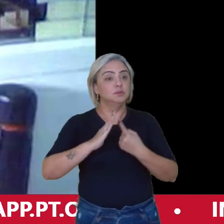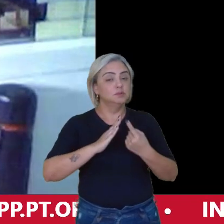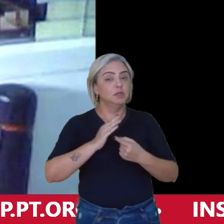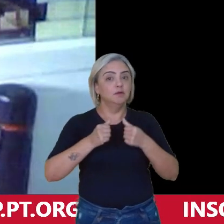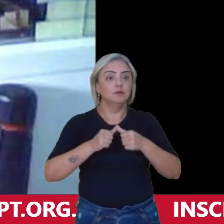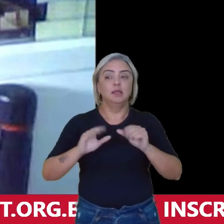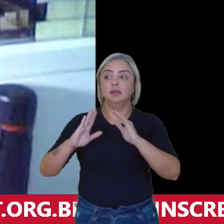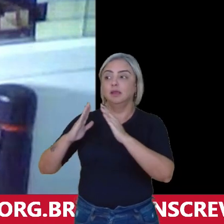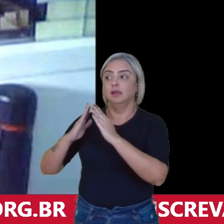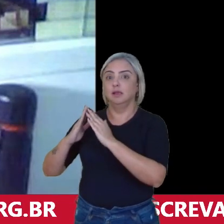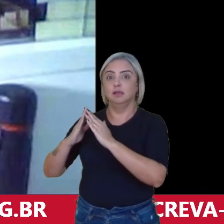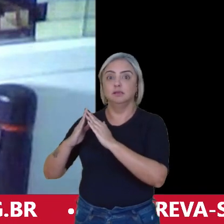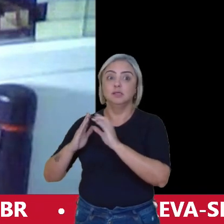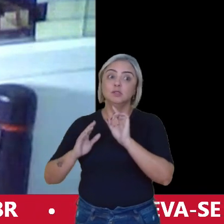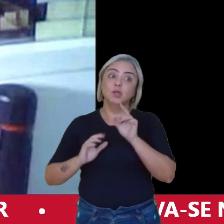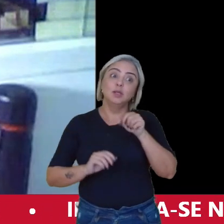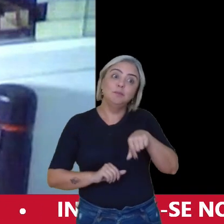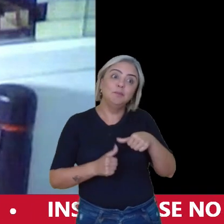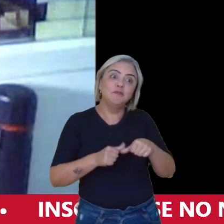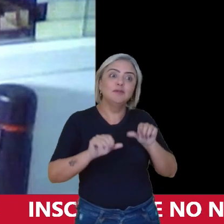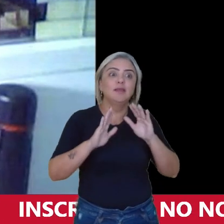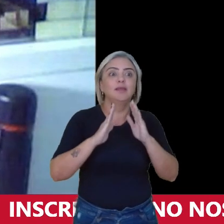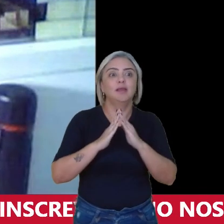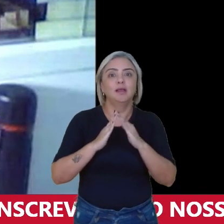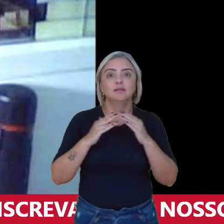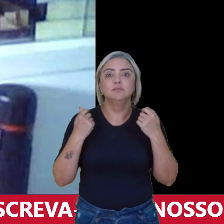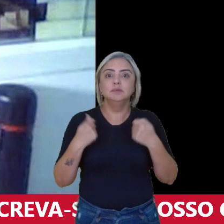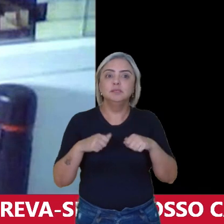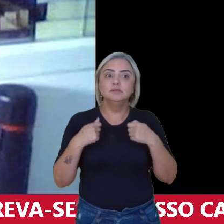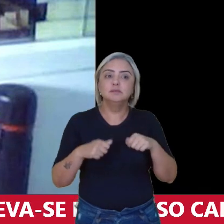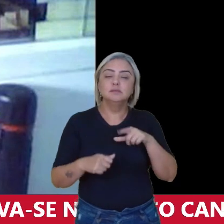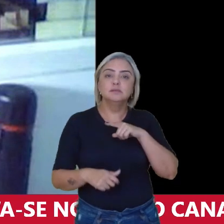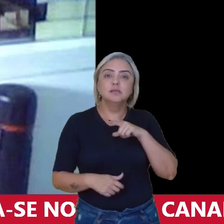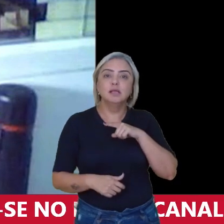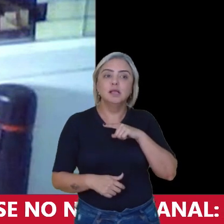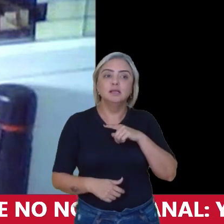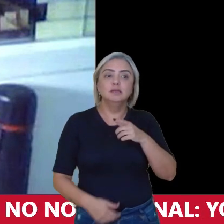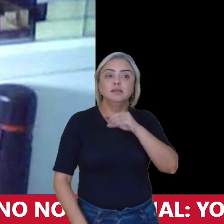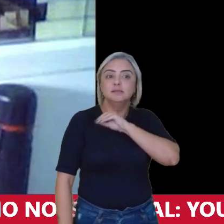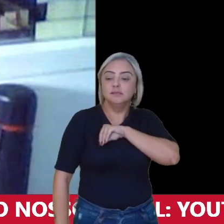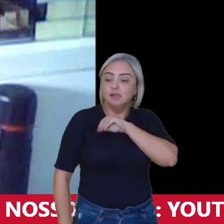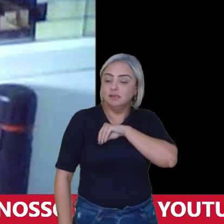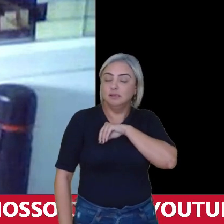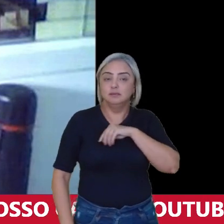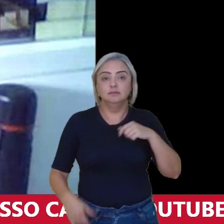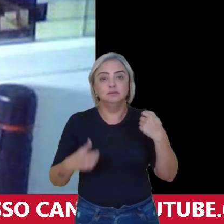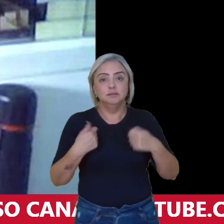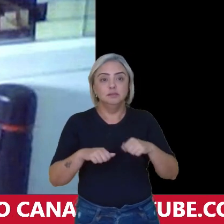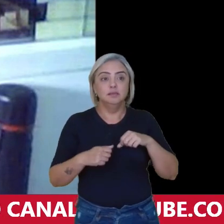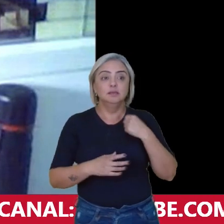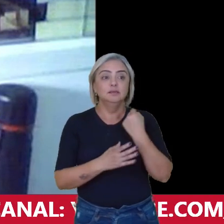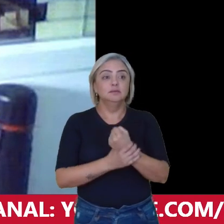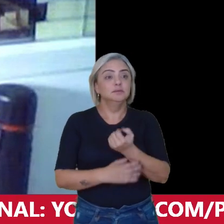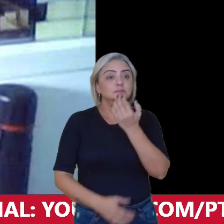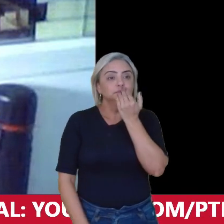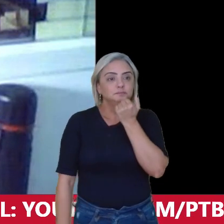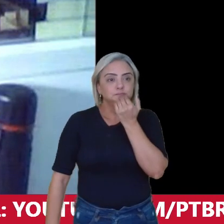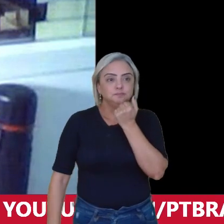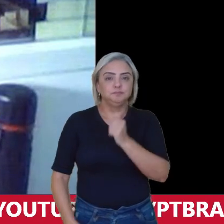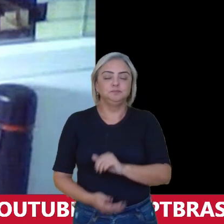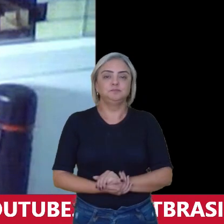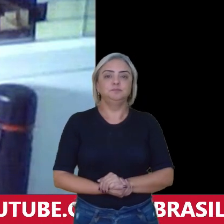ficar em casa, só que para ficar em casa é preciso ter salário e é preciso ter a garantia de